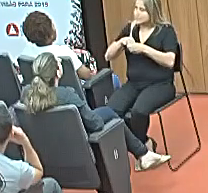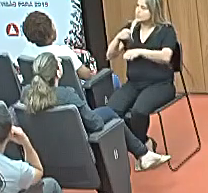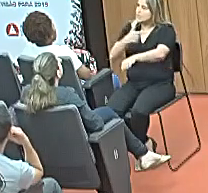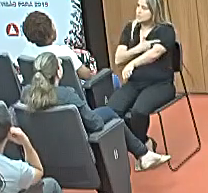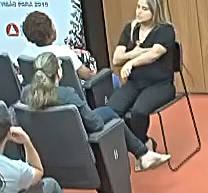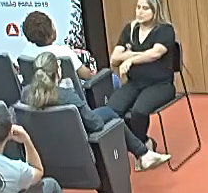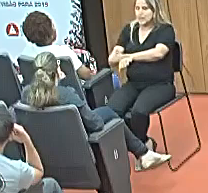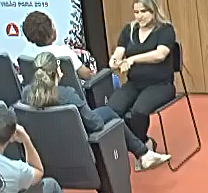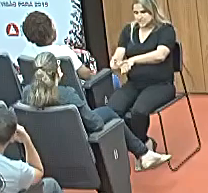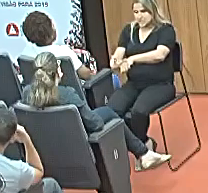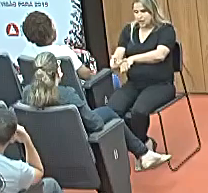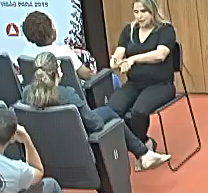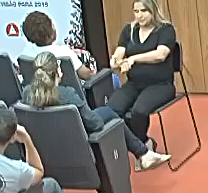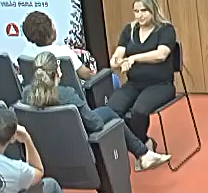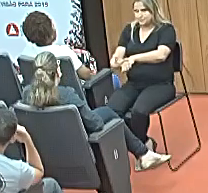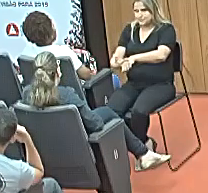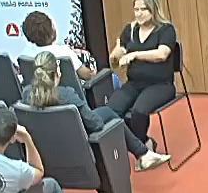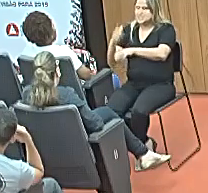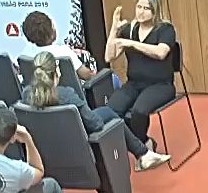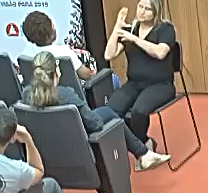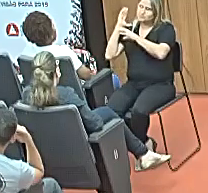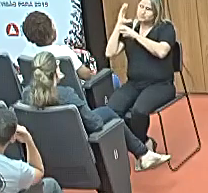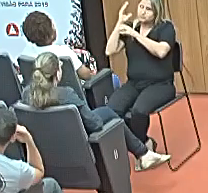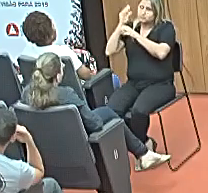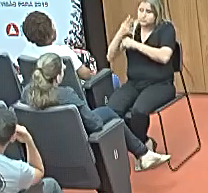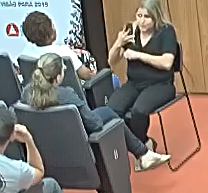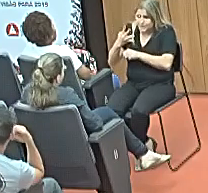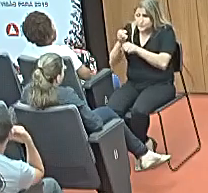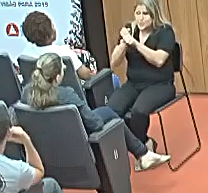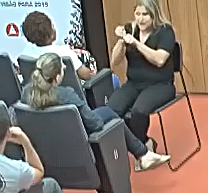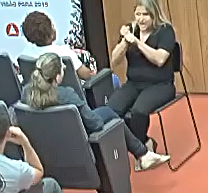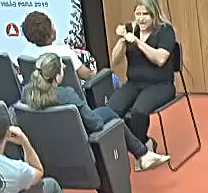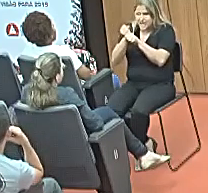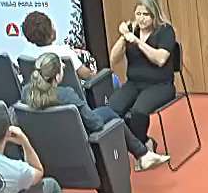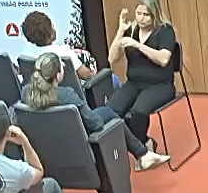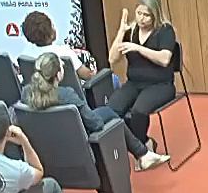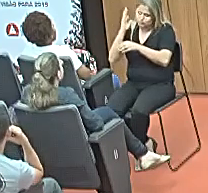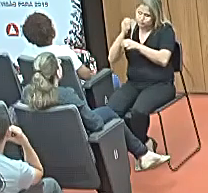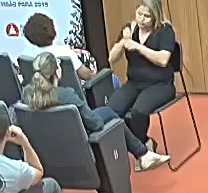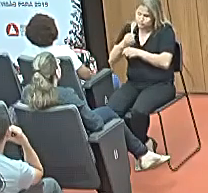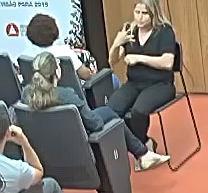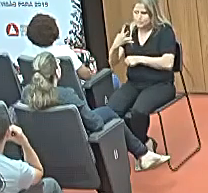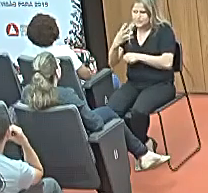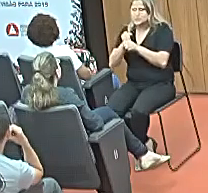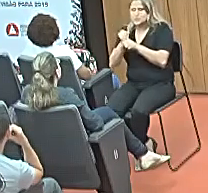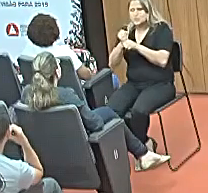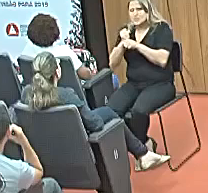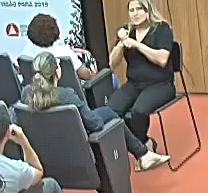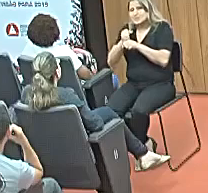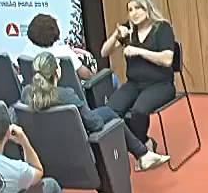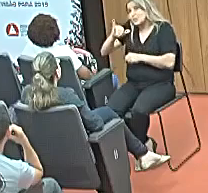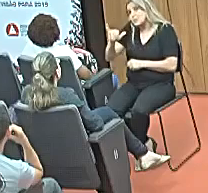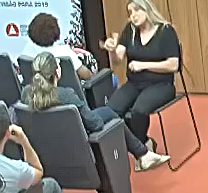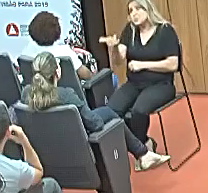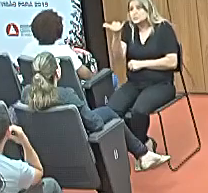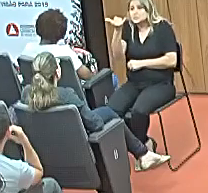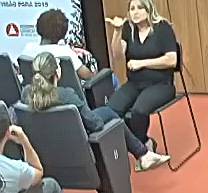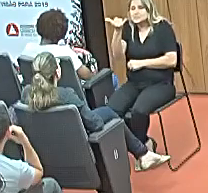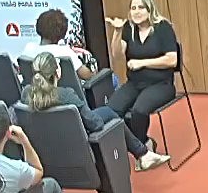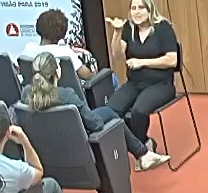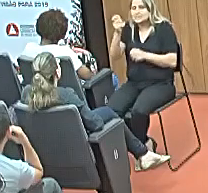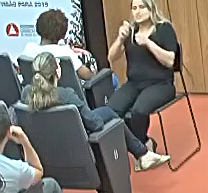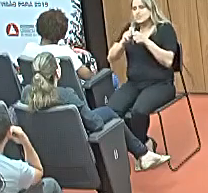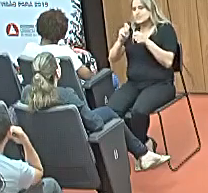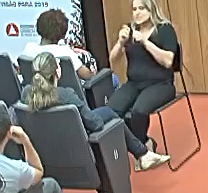talvez nesses últimos quatro anos eu não tenha tido a oportunidade de ter sido aproveitada com todo